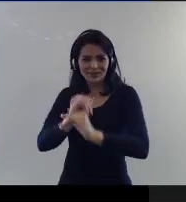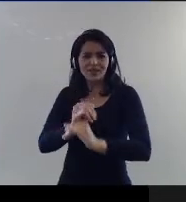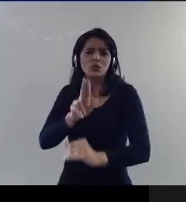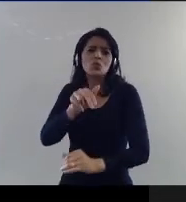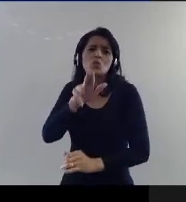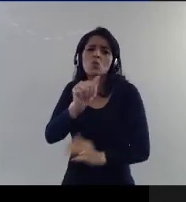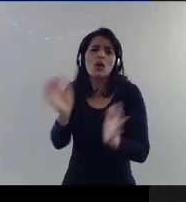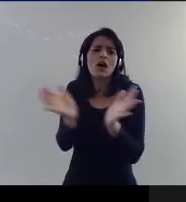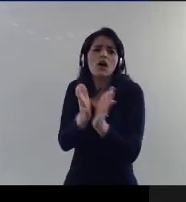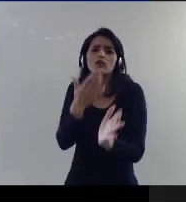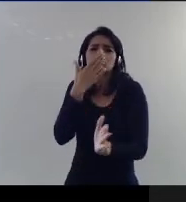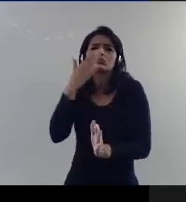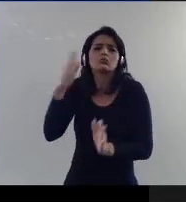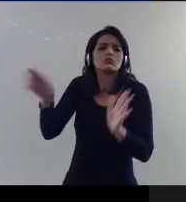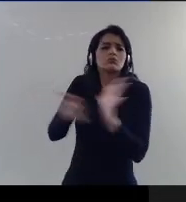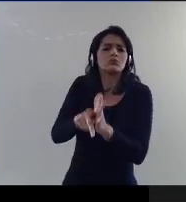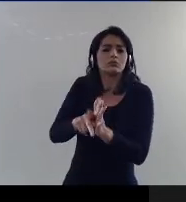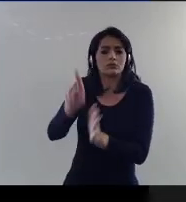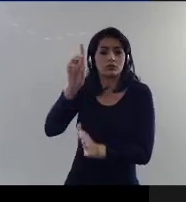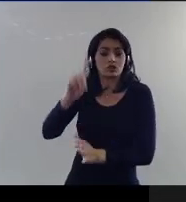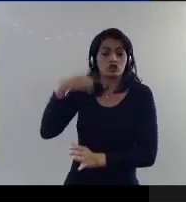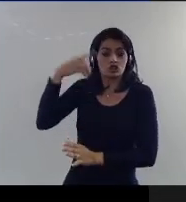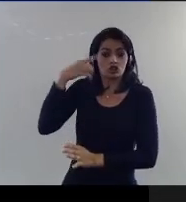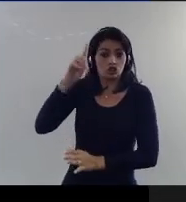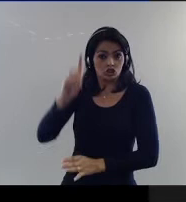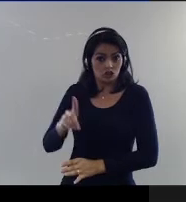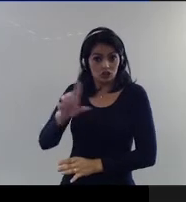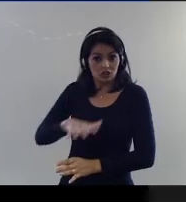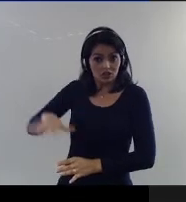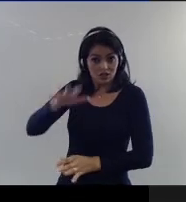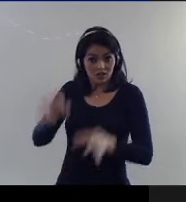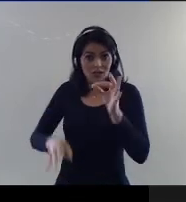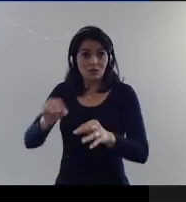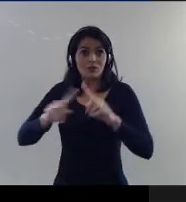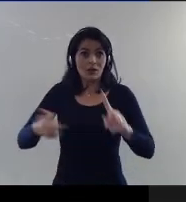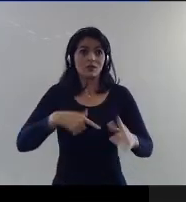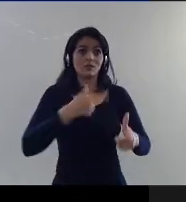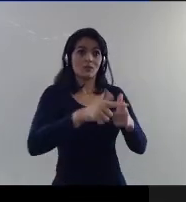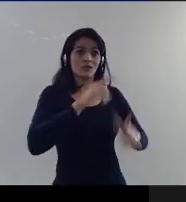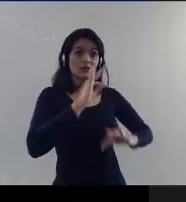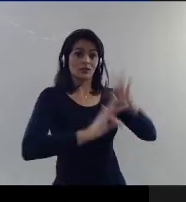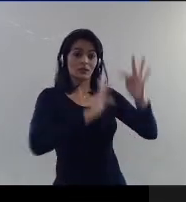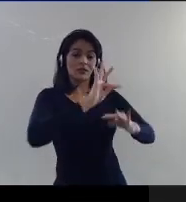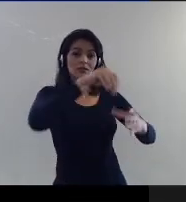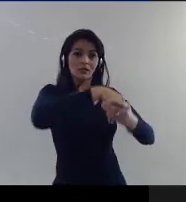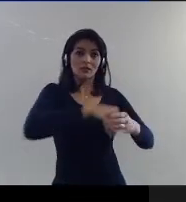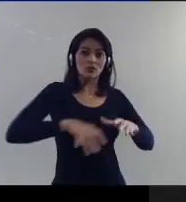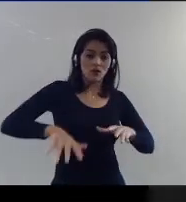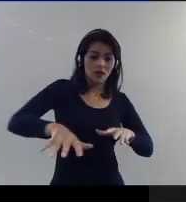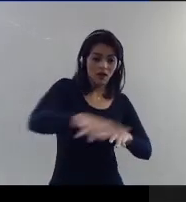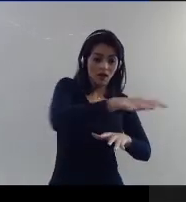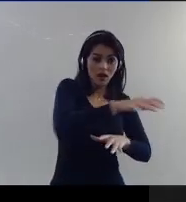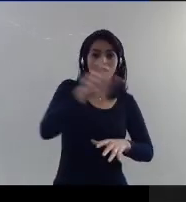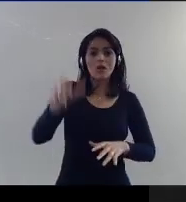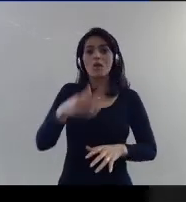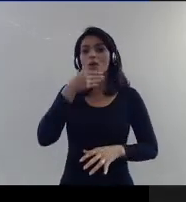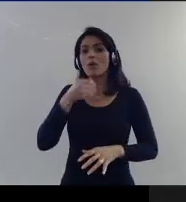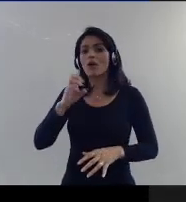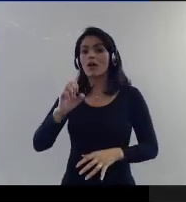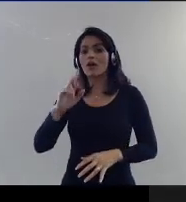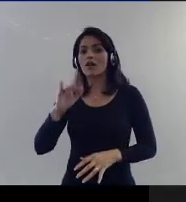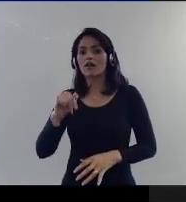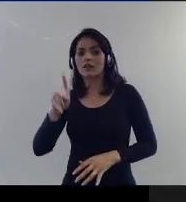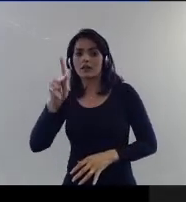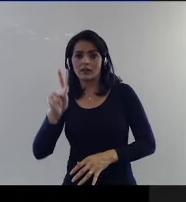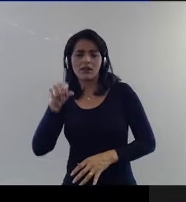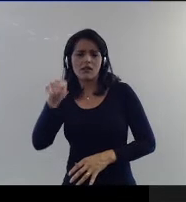sim, todos esses problemas de tecnologia vão acontecer dentro das suas próprias áreas. E o Eric aí é um grande estudioso também de novos